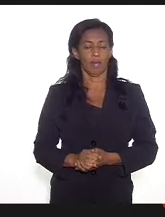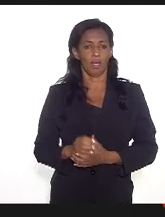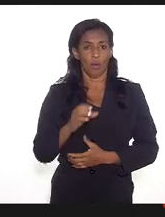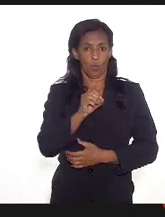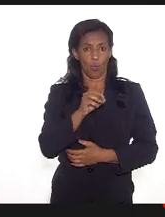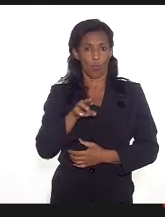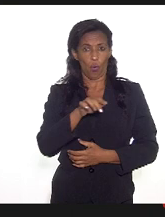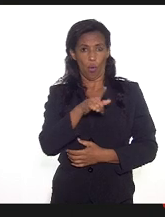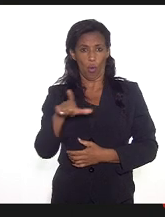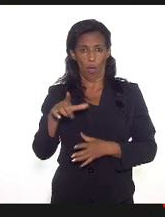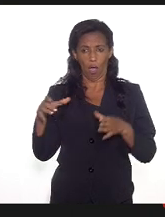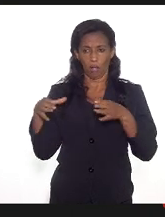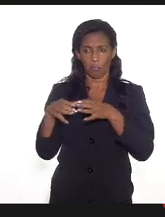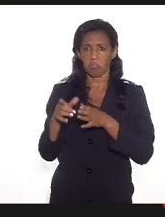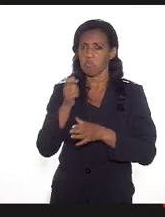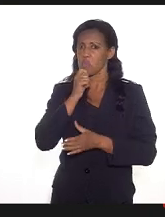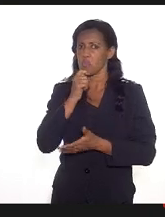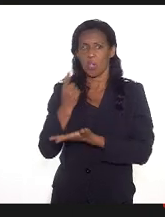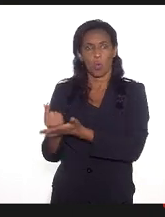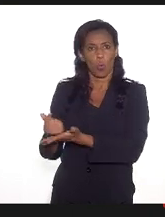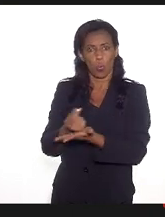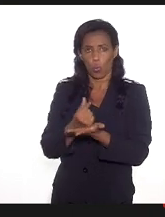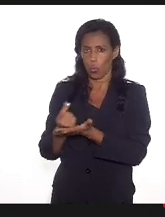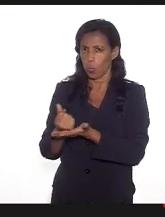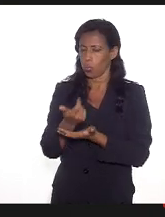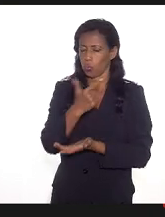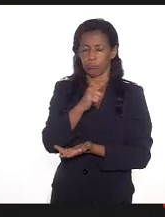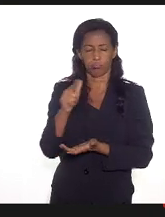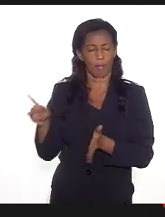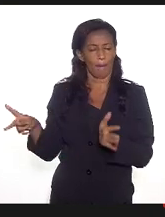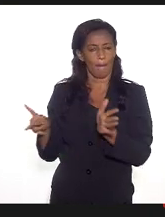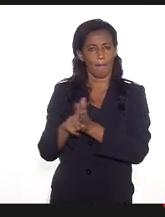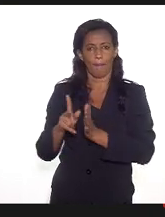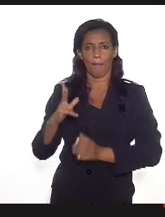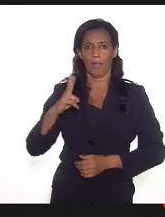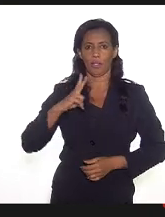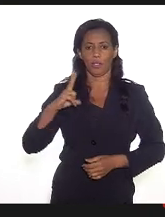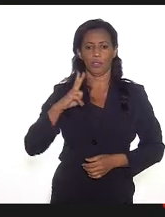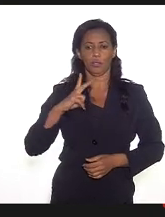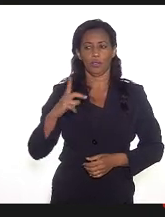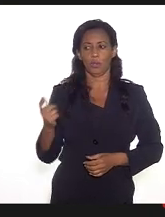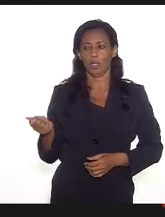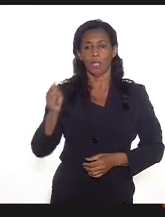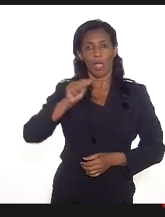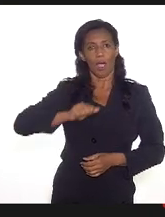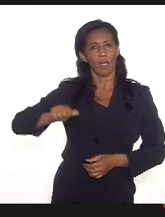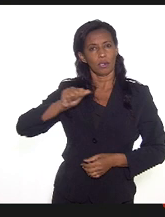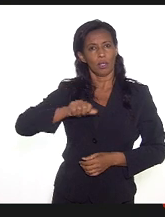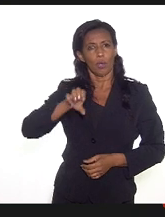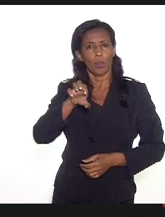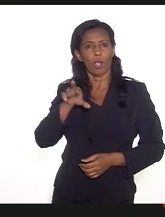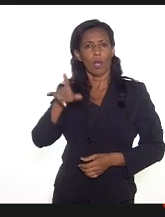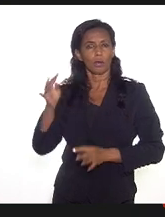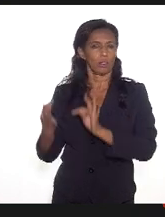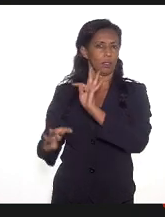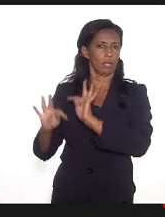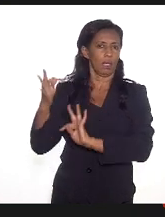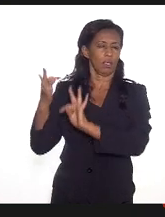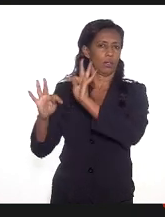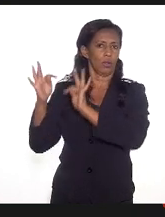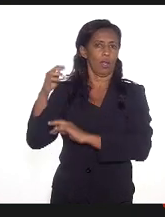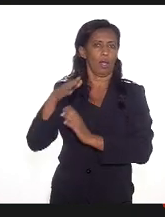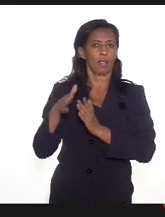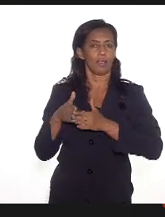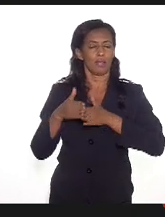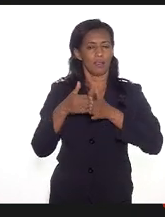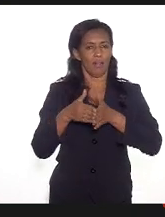órgão sem fins lucrativos, de natureza privada, que é a Associação do Cluster Tecnológico